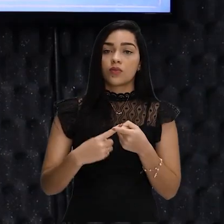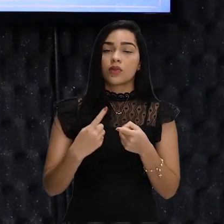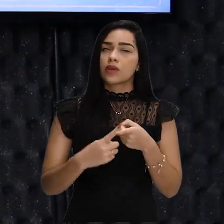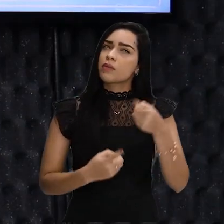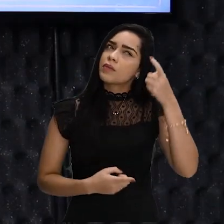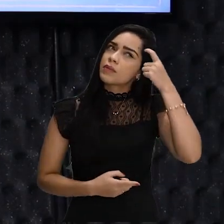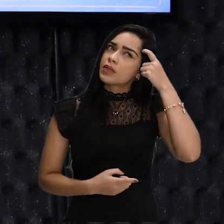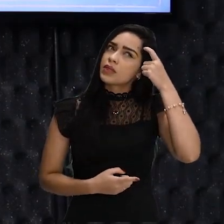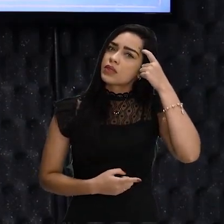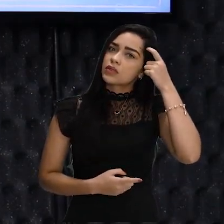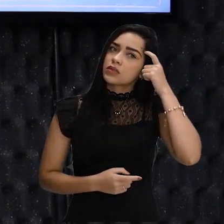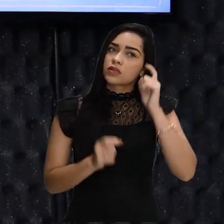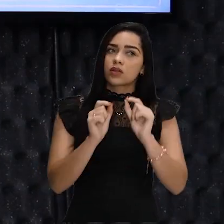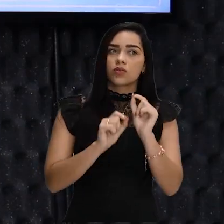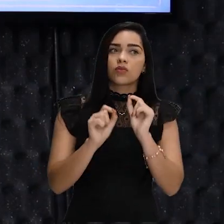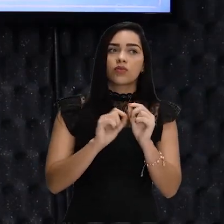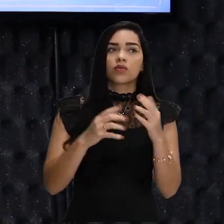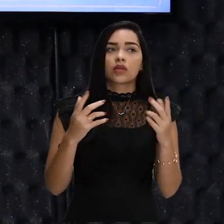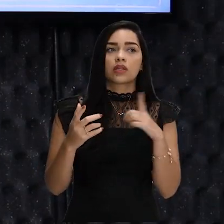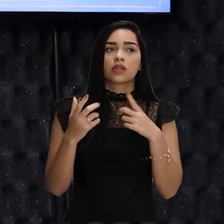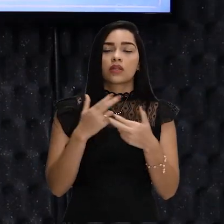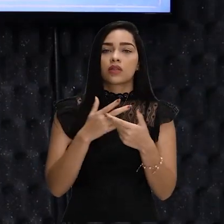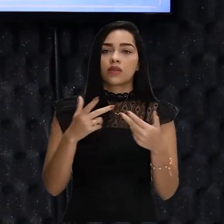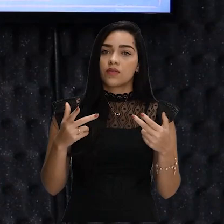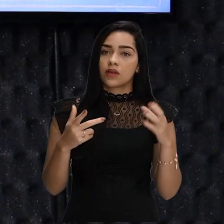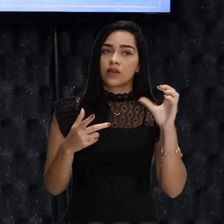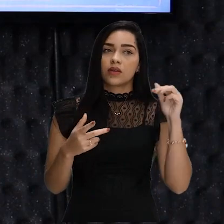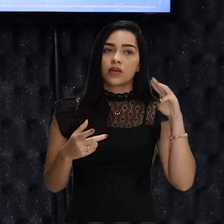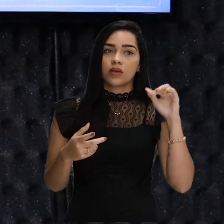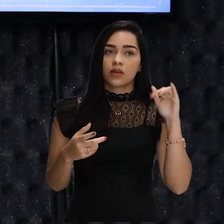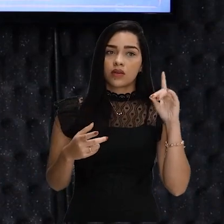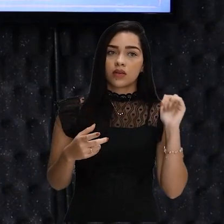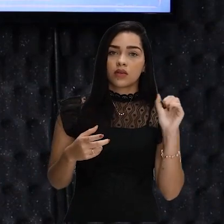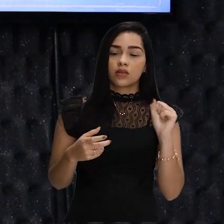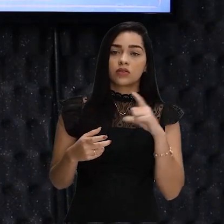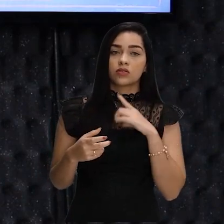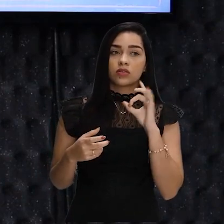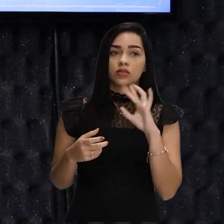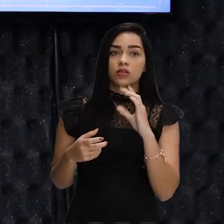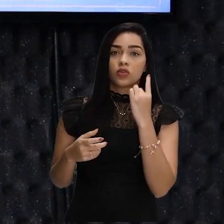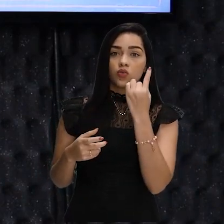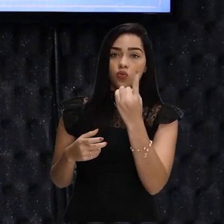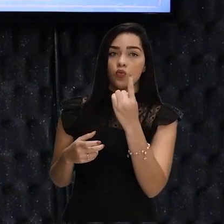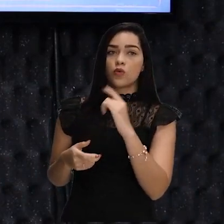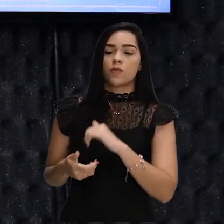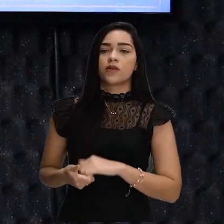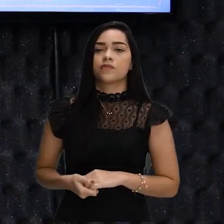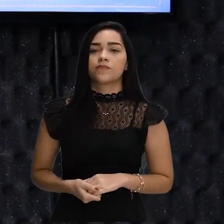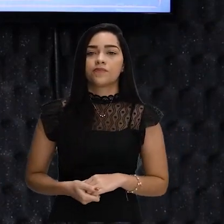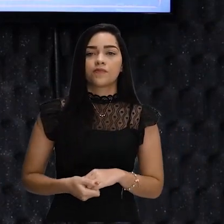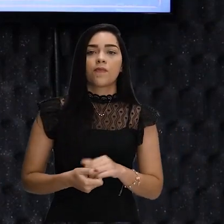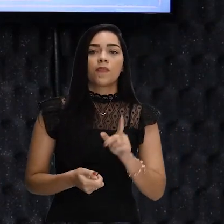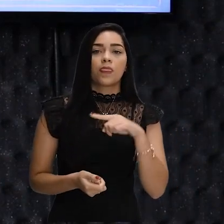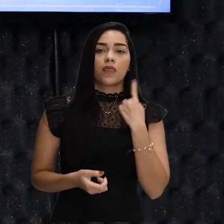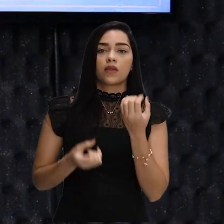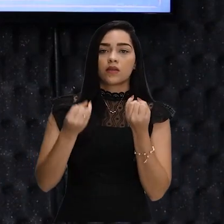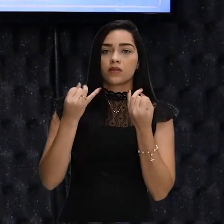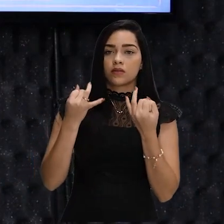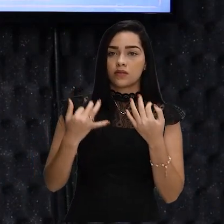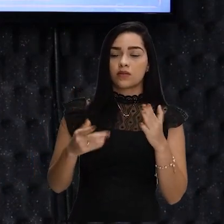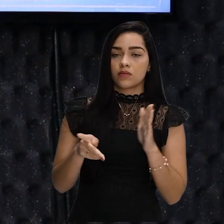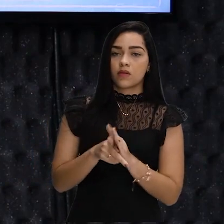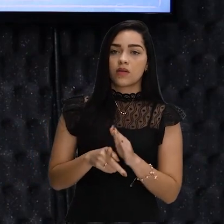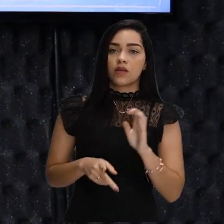a impressão de que aqui tem várias camadas e, na verdade, só tem uma única camada de célula. Então, a gente diz que é um